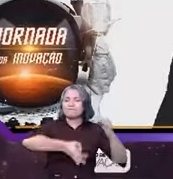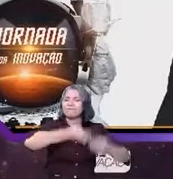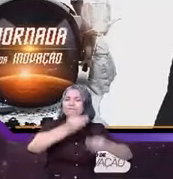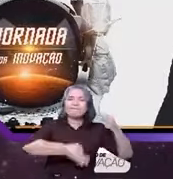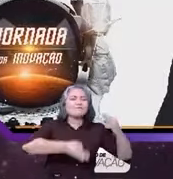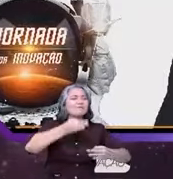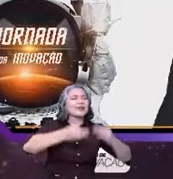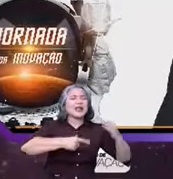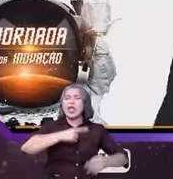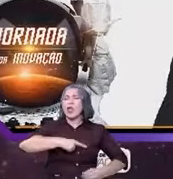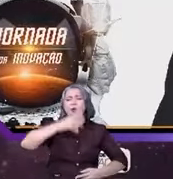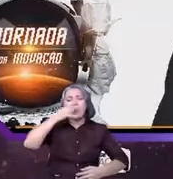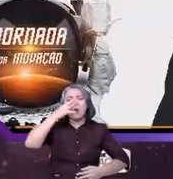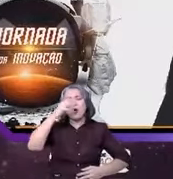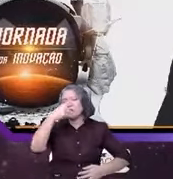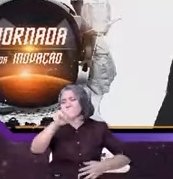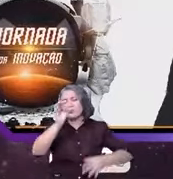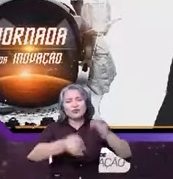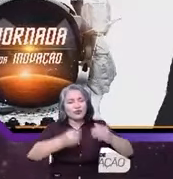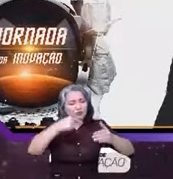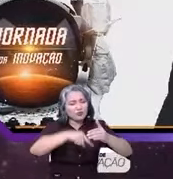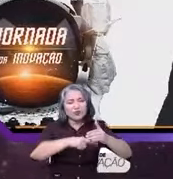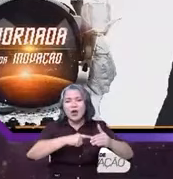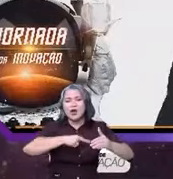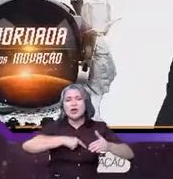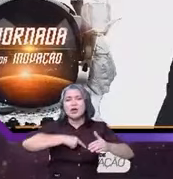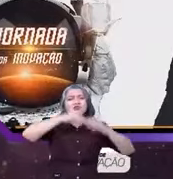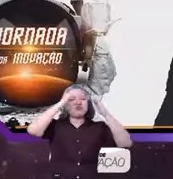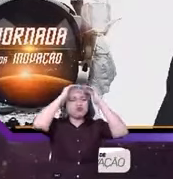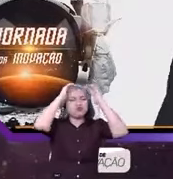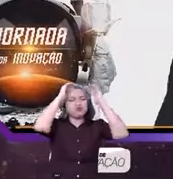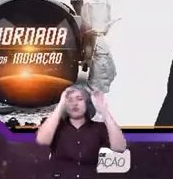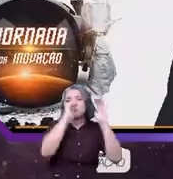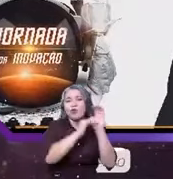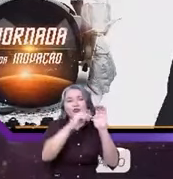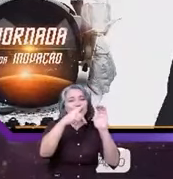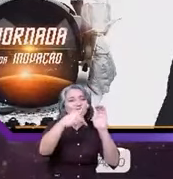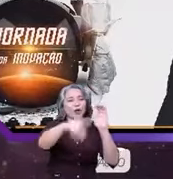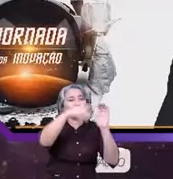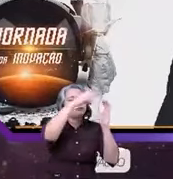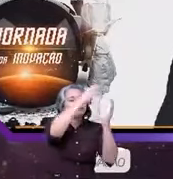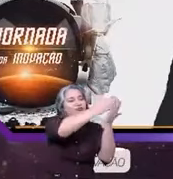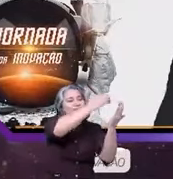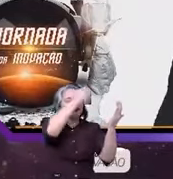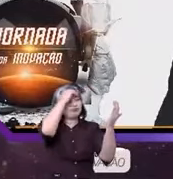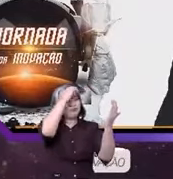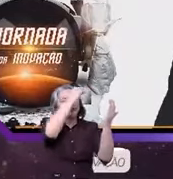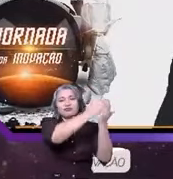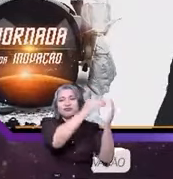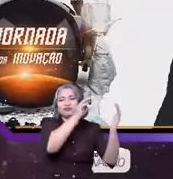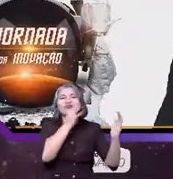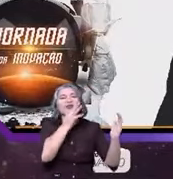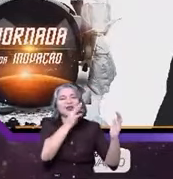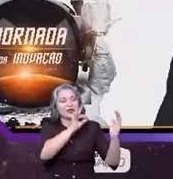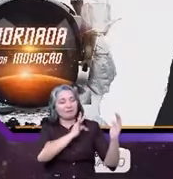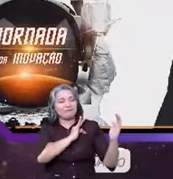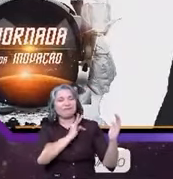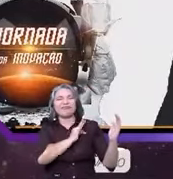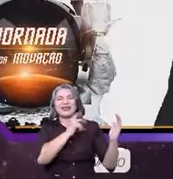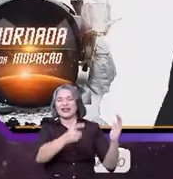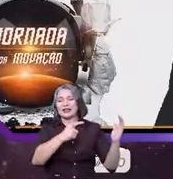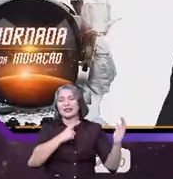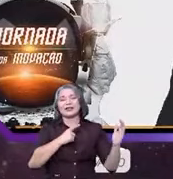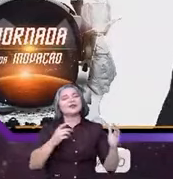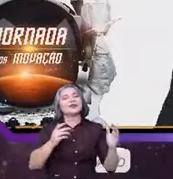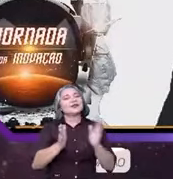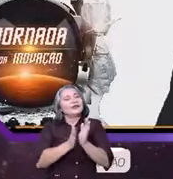imensa admiração. Minha profunda admiração pelo trabalho, pelo conhecimento jurídico, pelo conhecimento técnico. Eu não tive a oportunidade das minhas